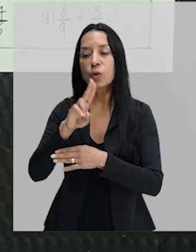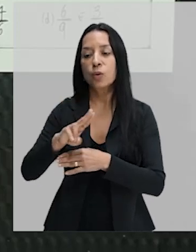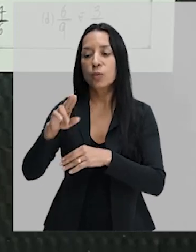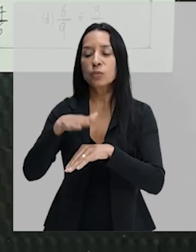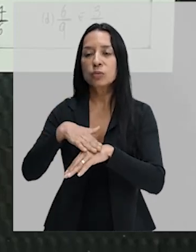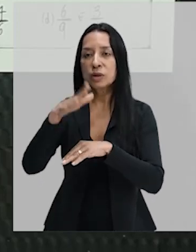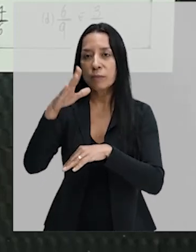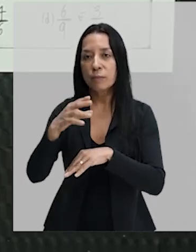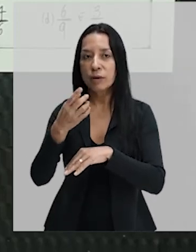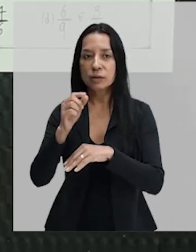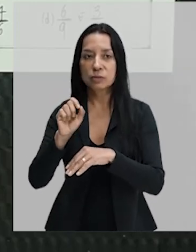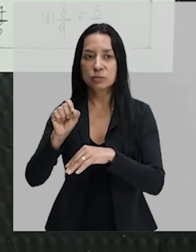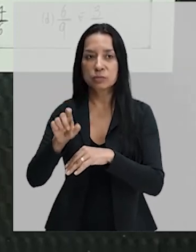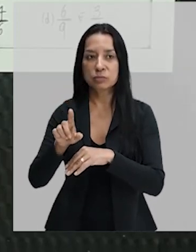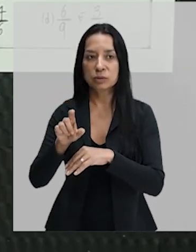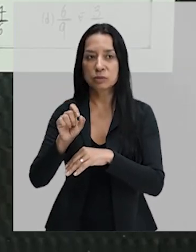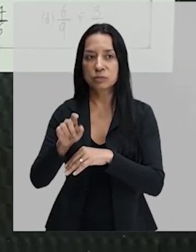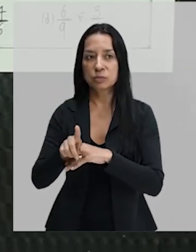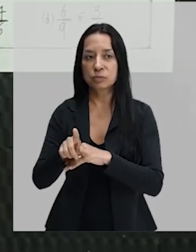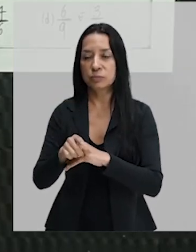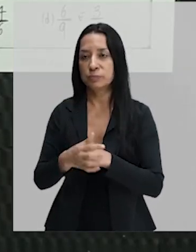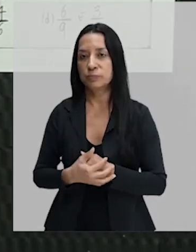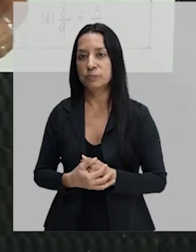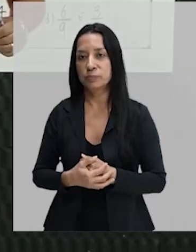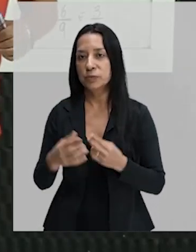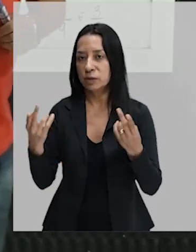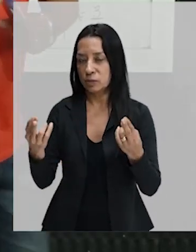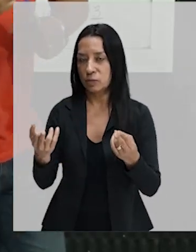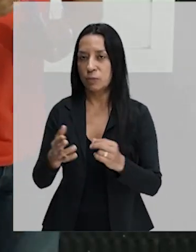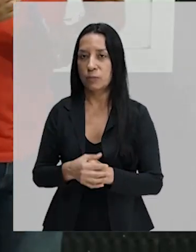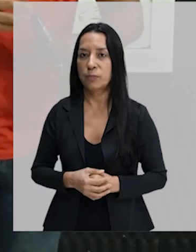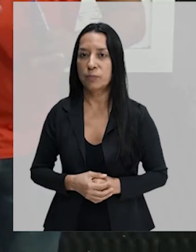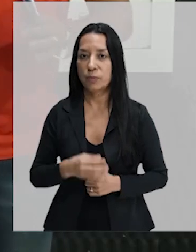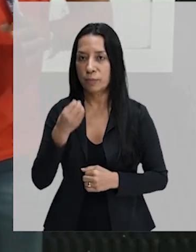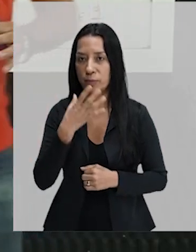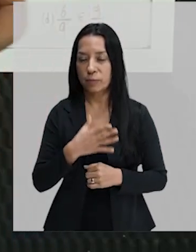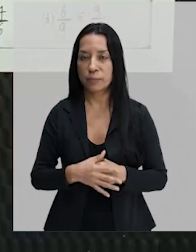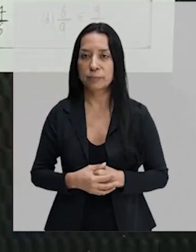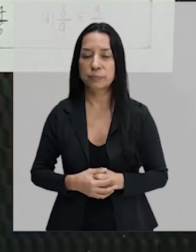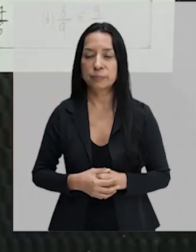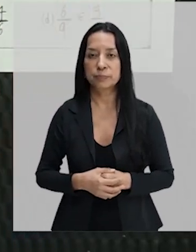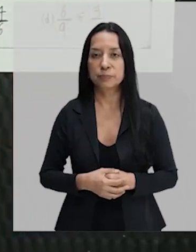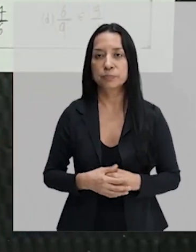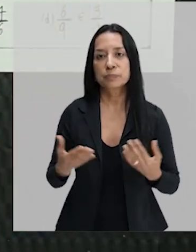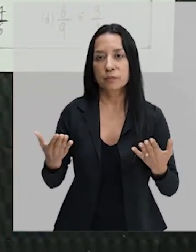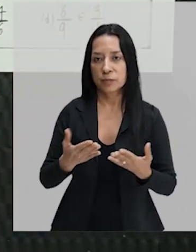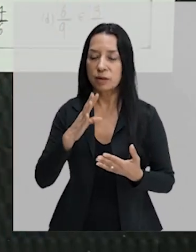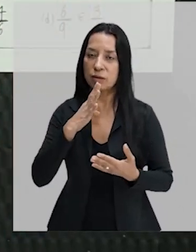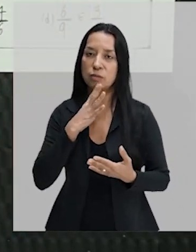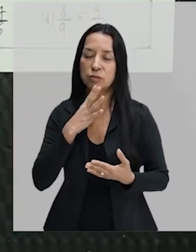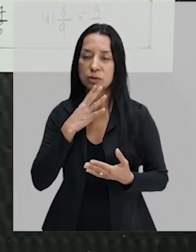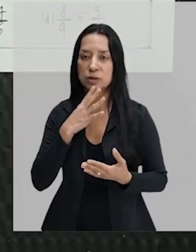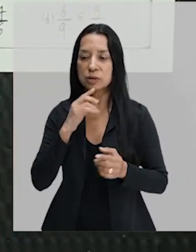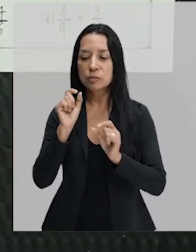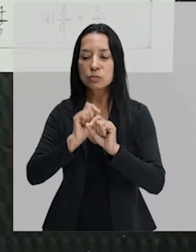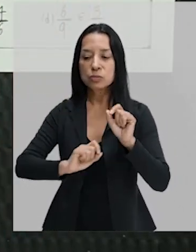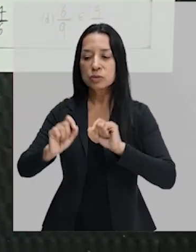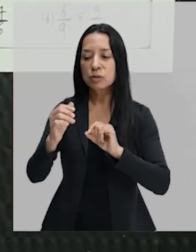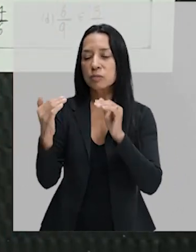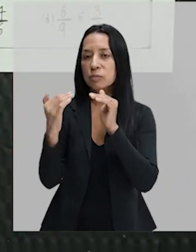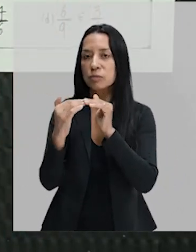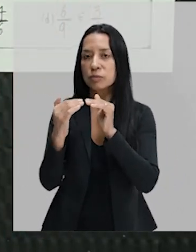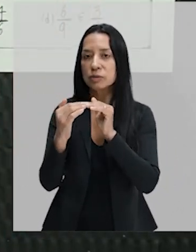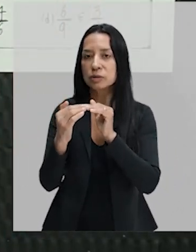aqui, que é na forma de uma igualdade. Beleza, turminha? Bom, então já conhecemos o que é uma